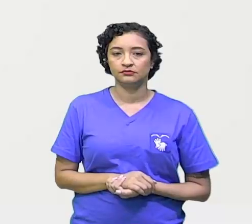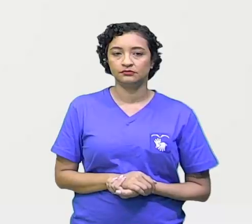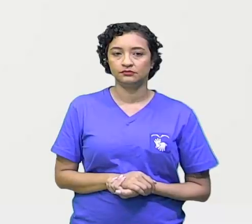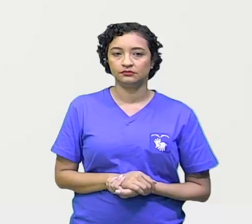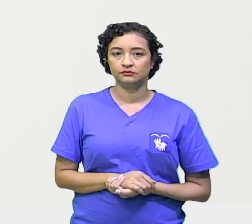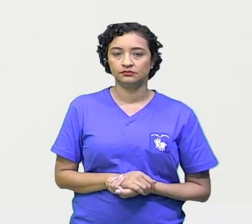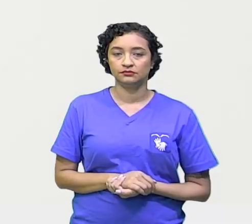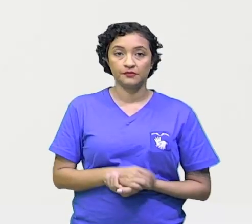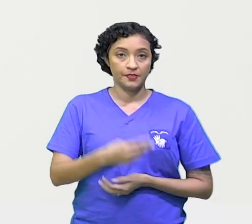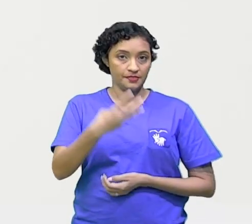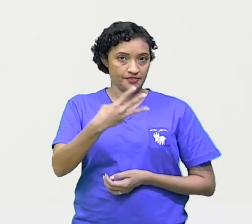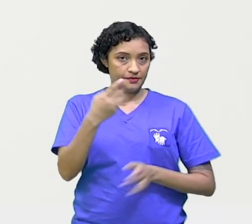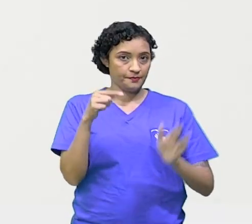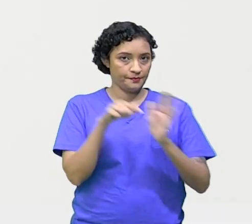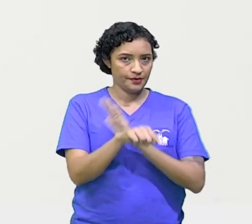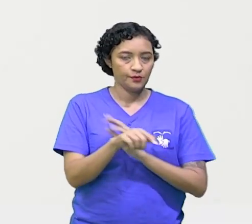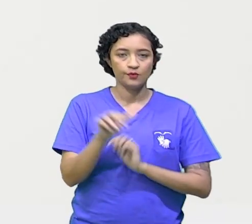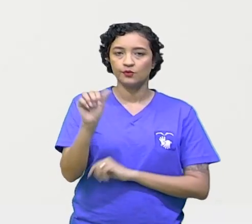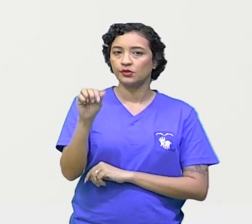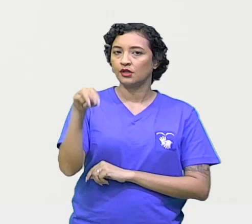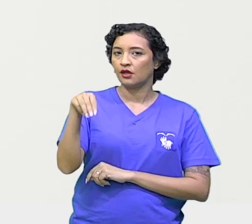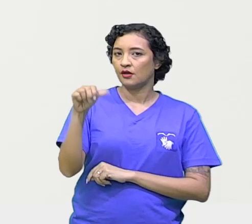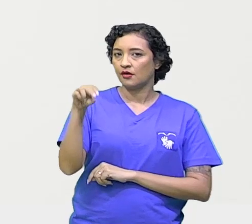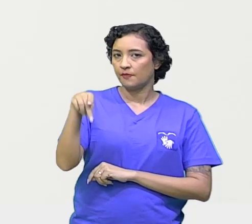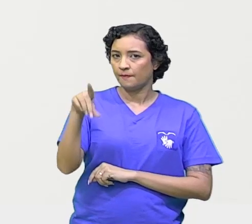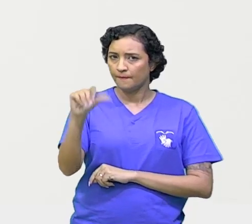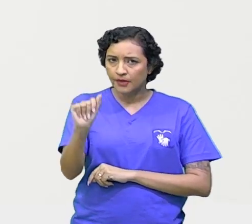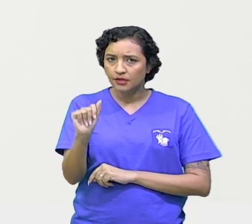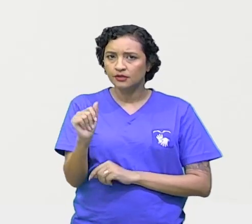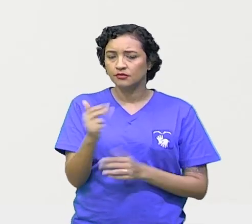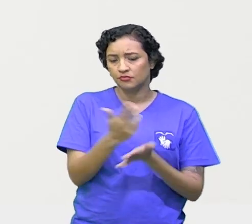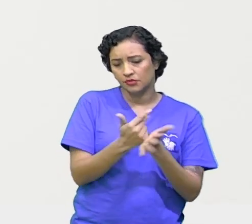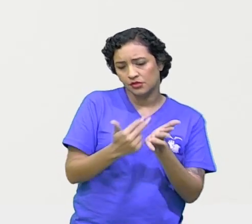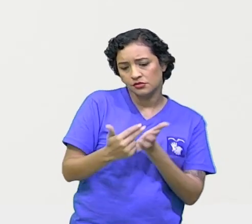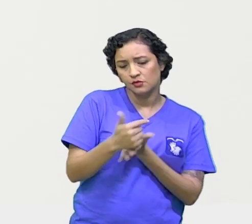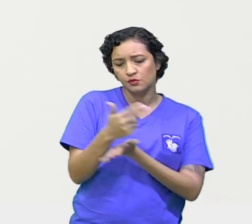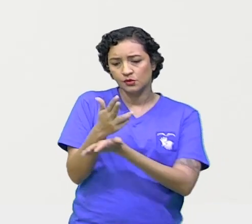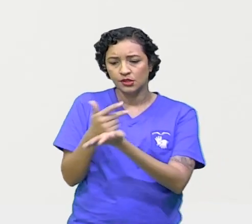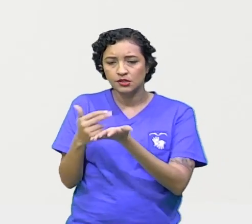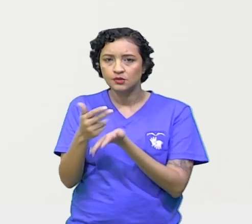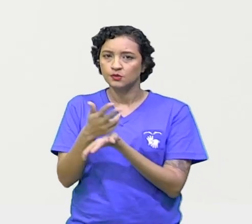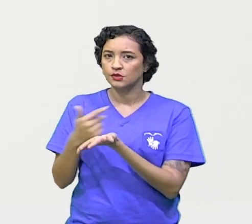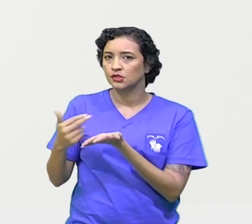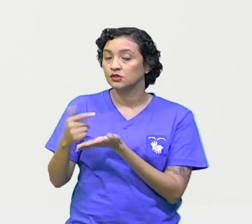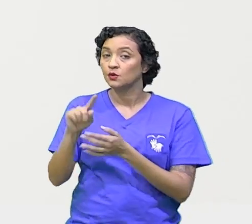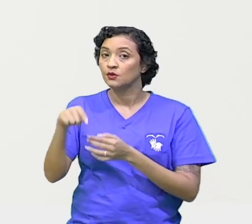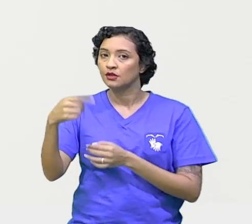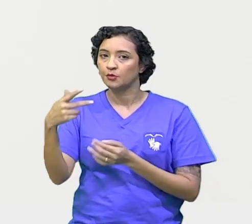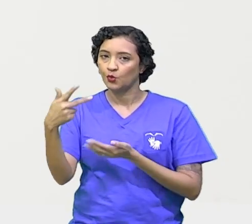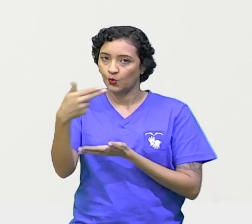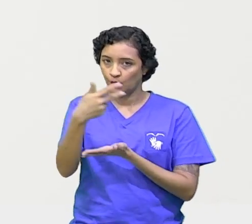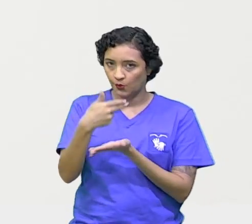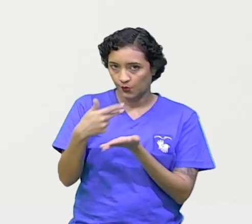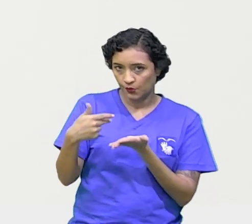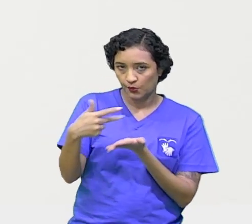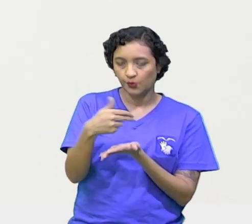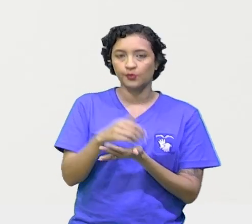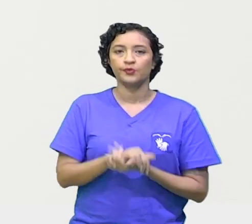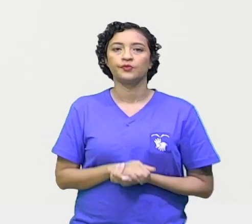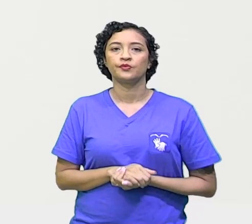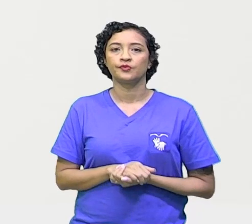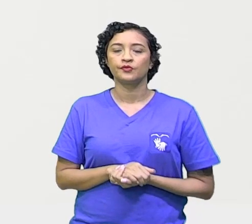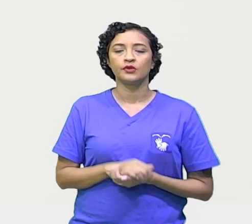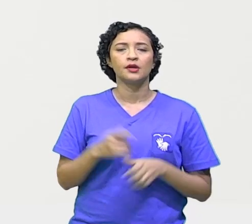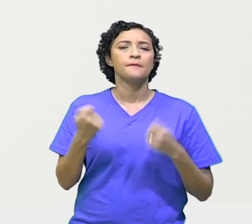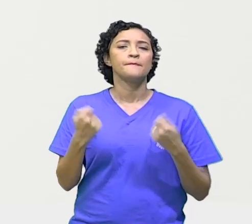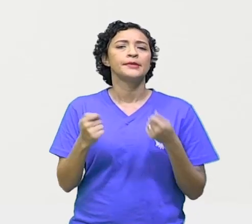Problema 3. Amanda desenhou um trapézio, depois cortou e anotou as medidas de cada pedaço. Observe o seguinte, para a gente fazer o